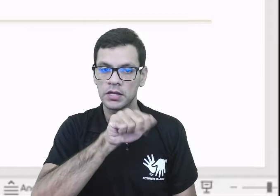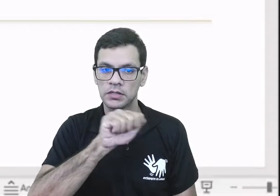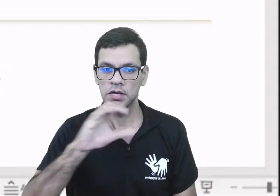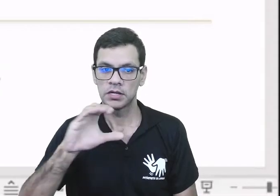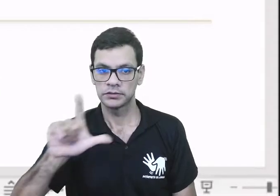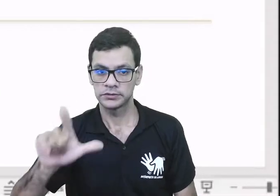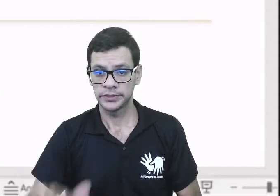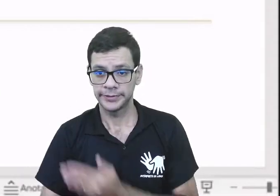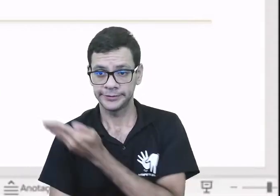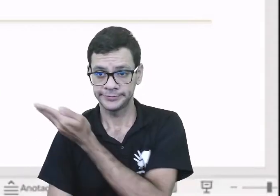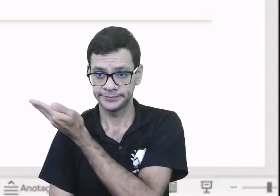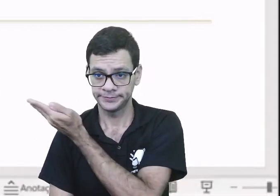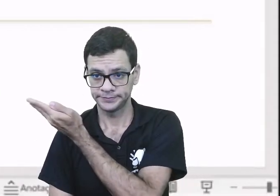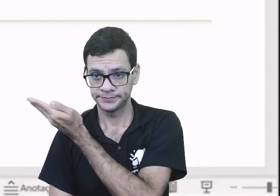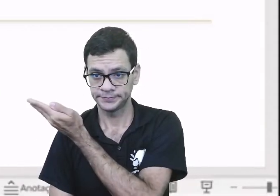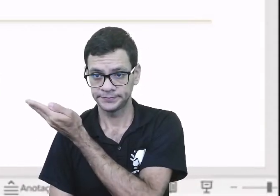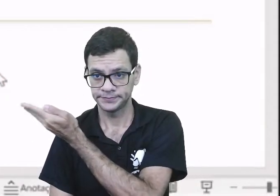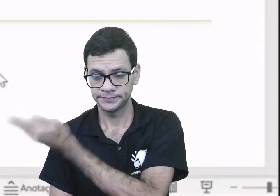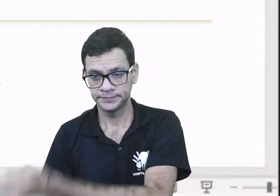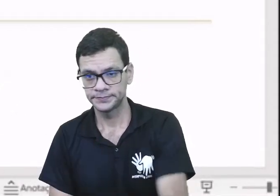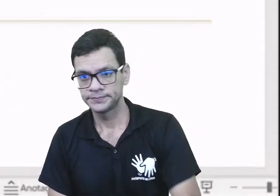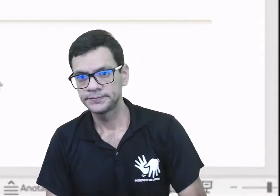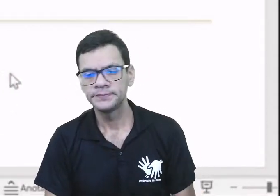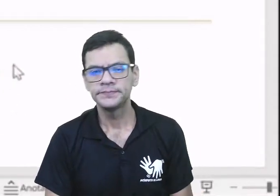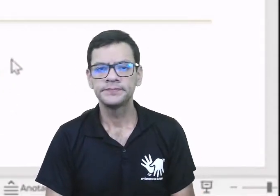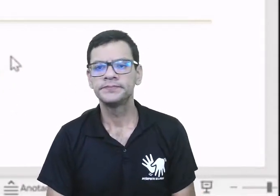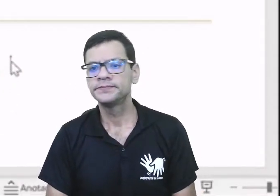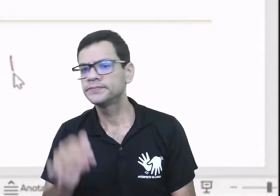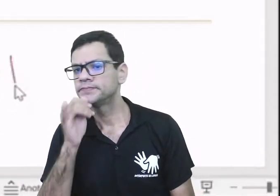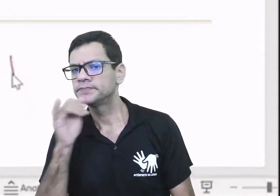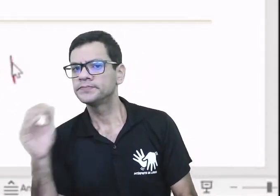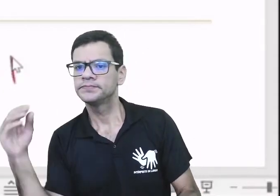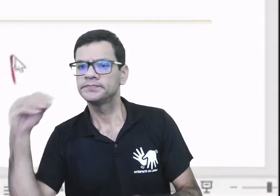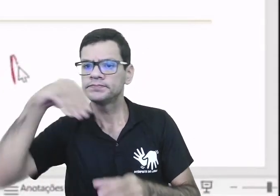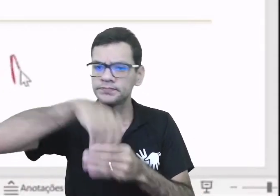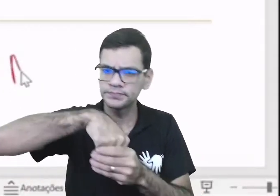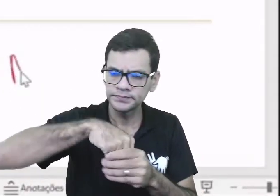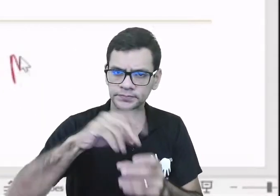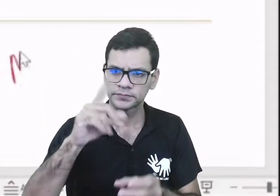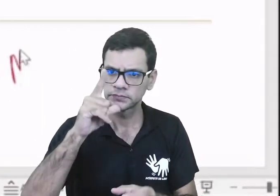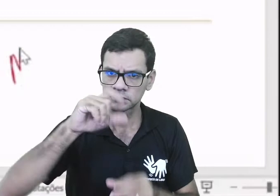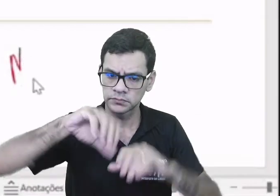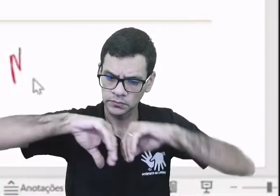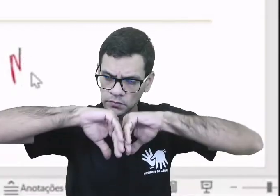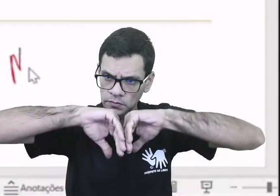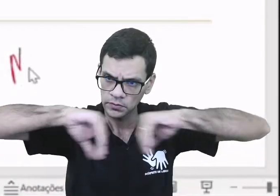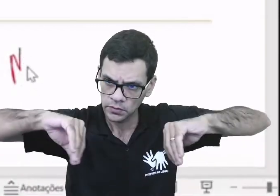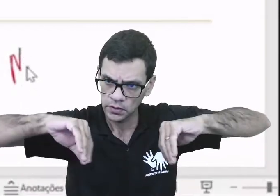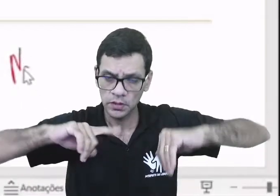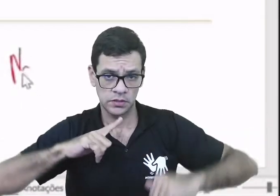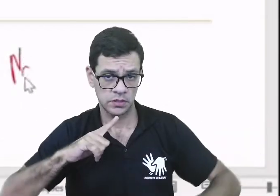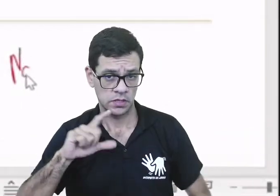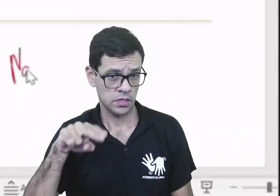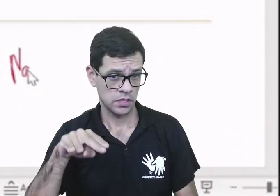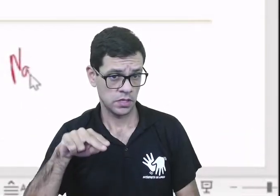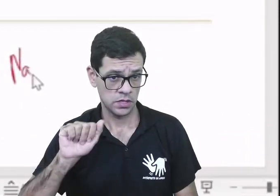E aí, quando esses íons caem na água, eles se separam e a gente vai ter o Na